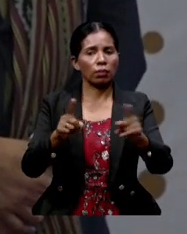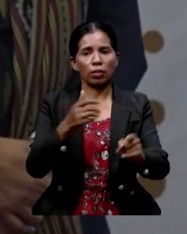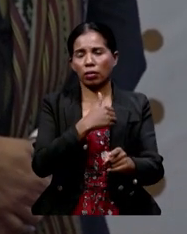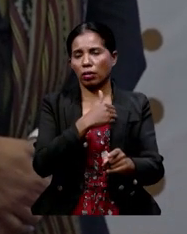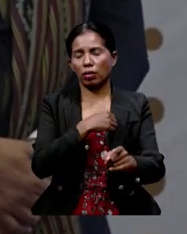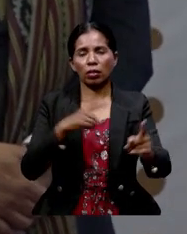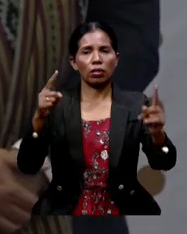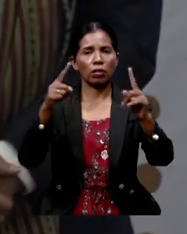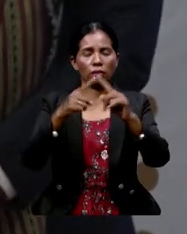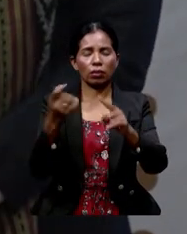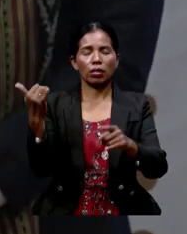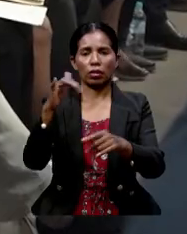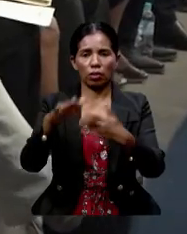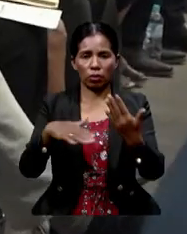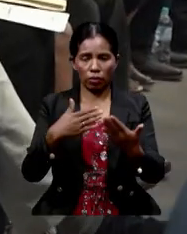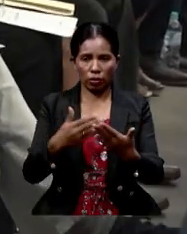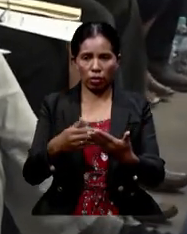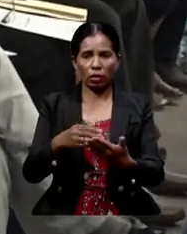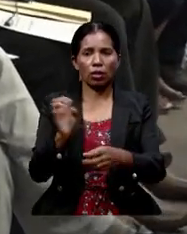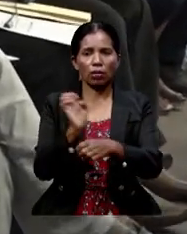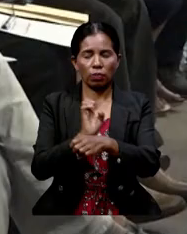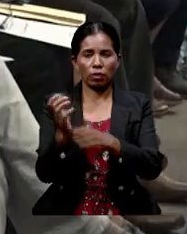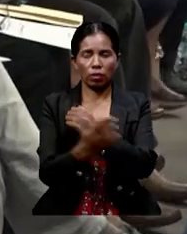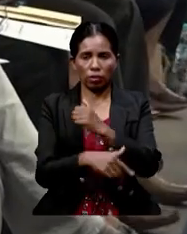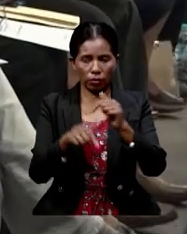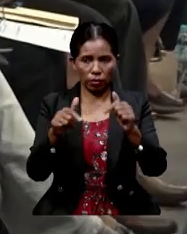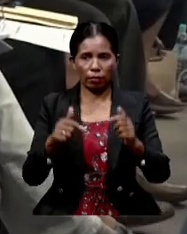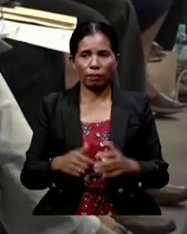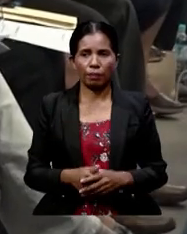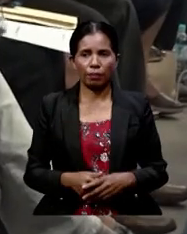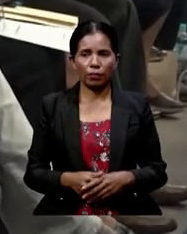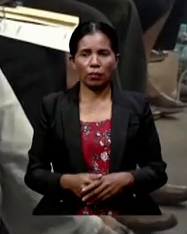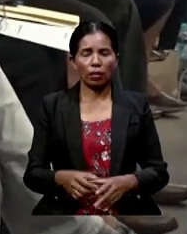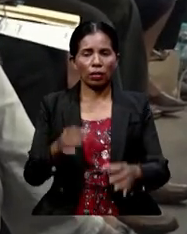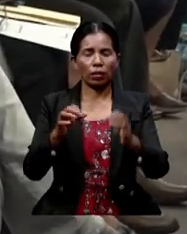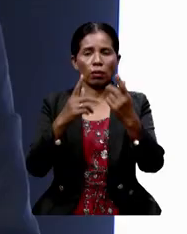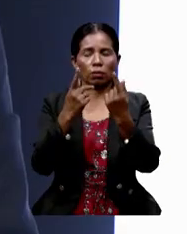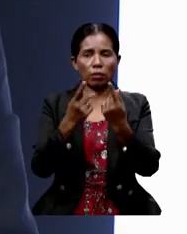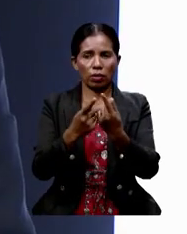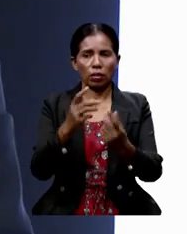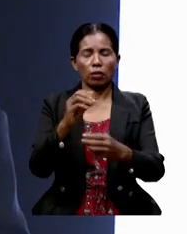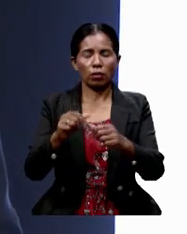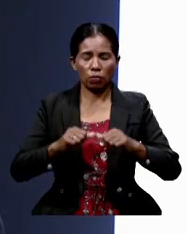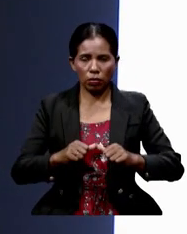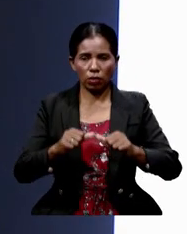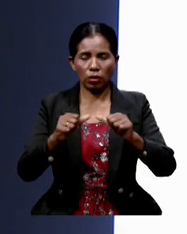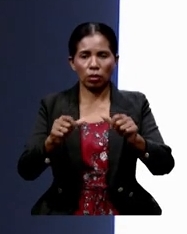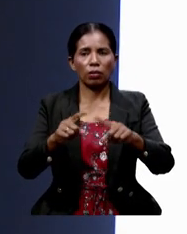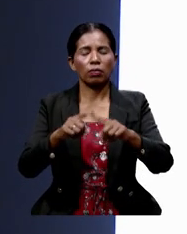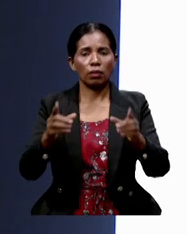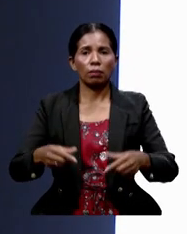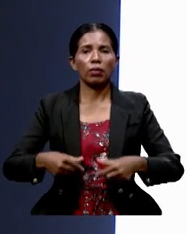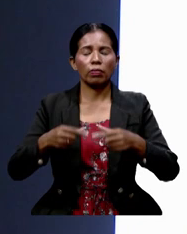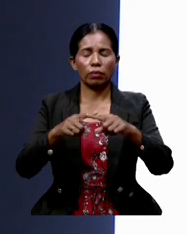a potencialidade a sustentar a economia railar no máximo. Mas que o setor financeiro continua a crescer, mas bem se